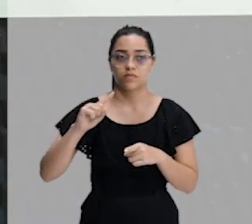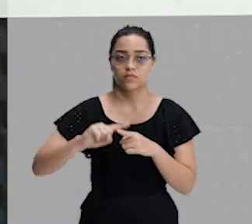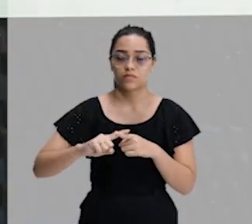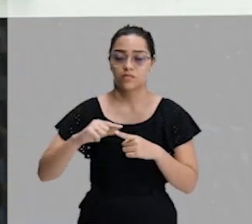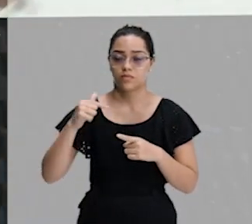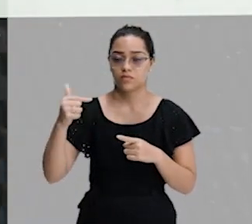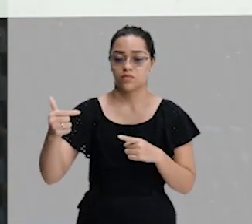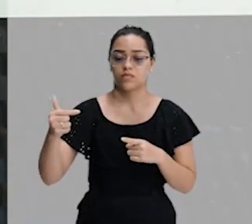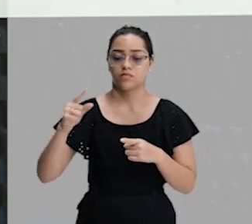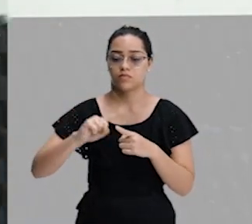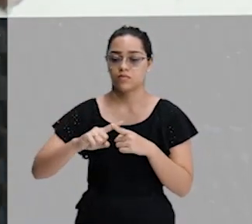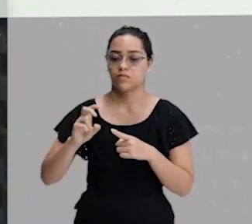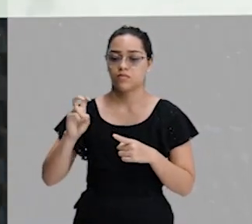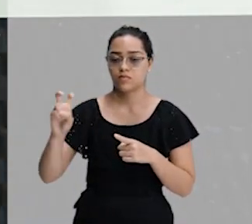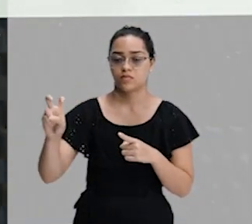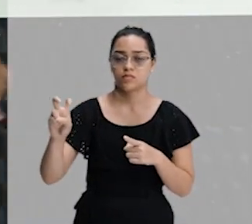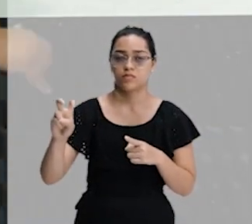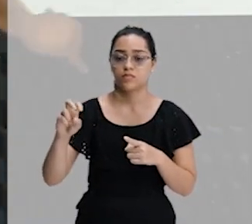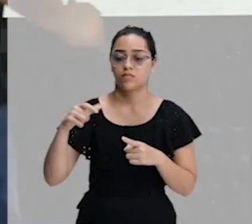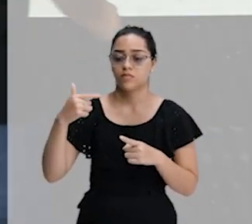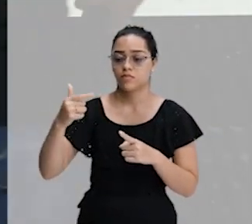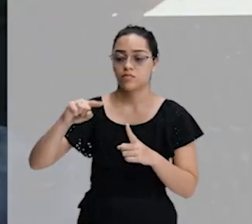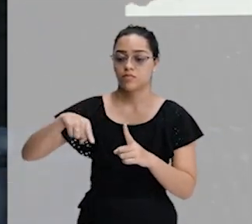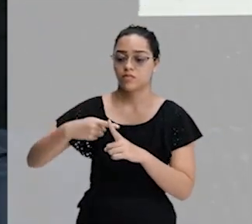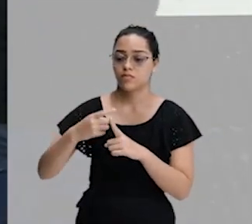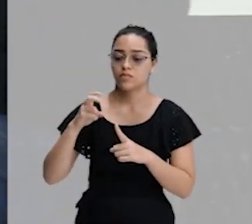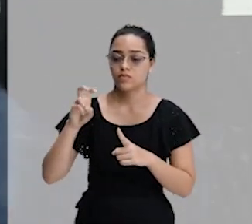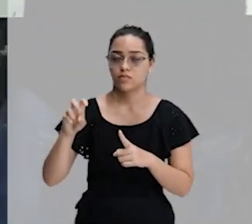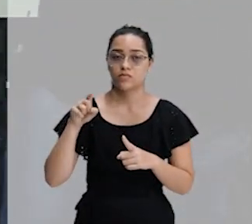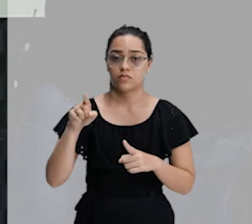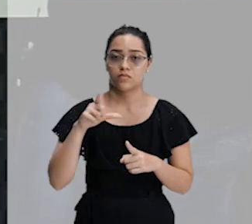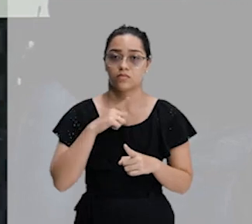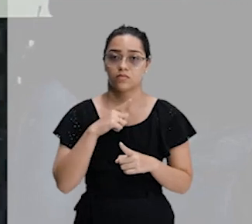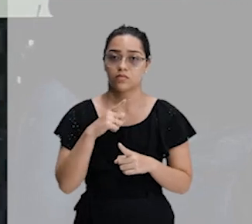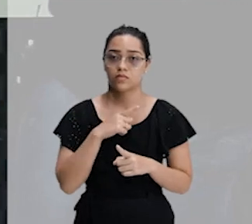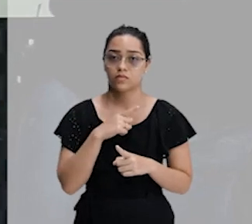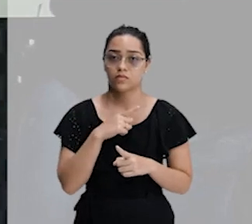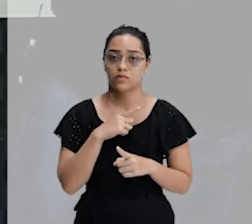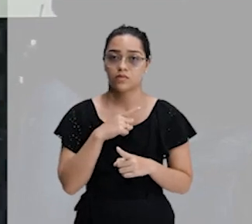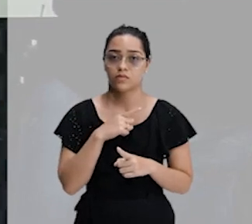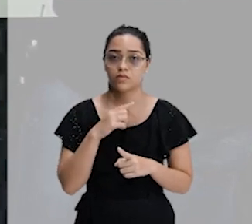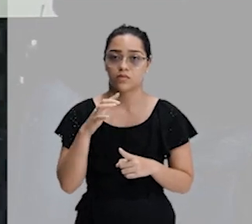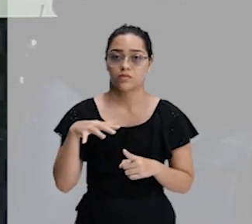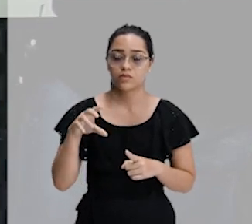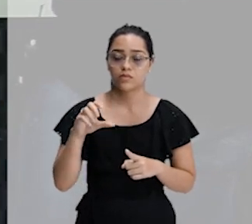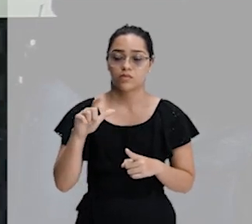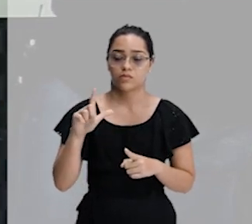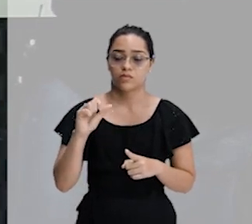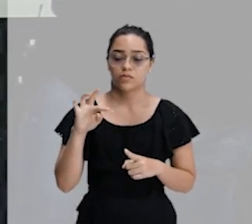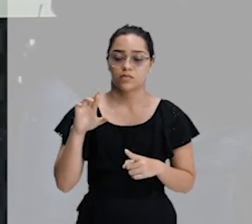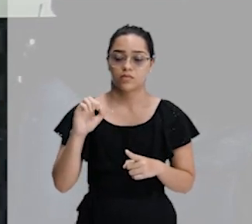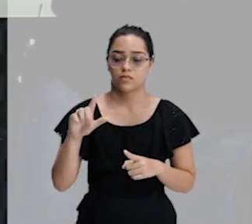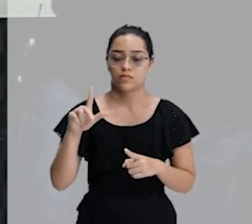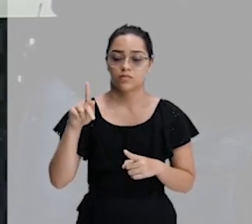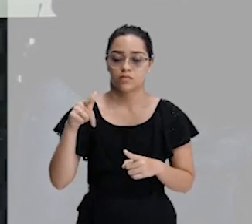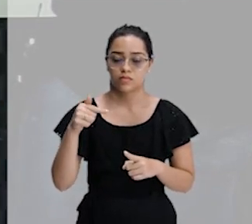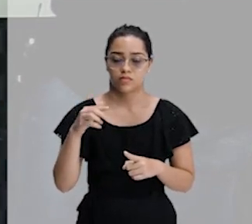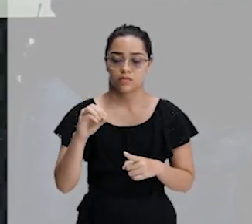Multiplicando o 2 pelo 5 e o 2 mais 5. Então aqui você vai ter área lateral